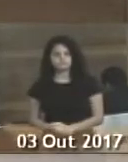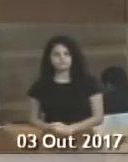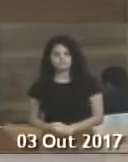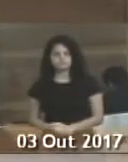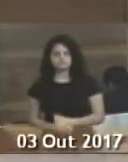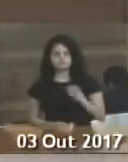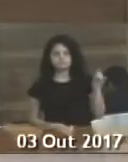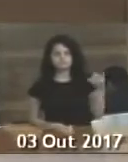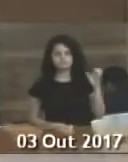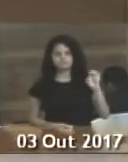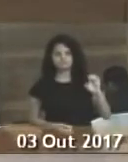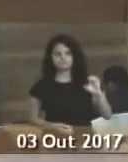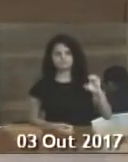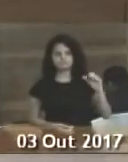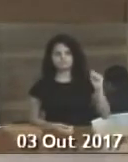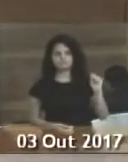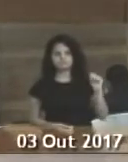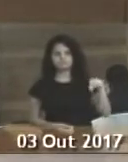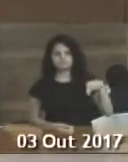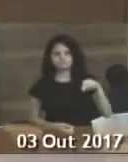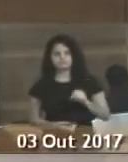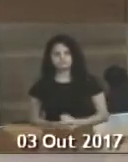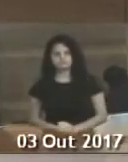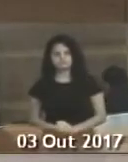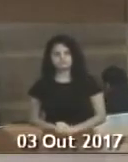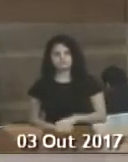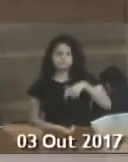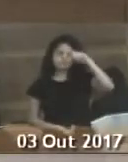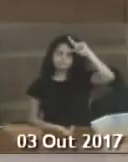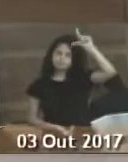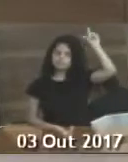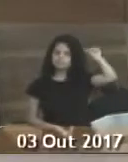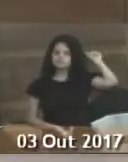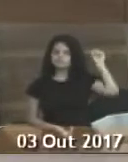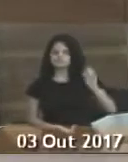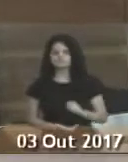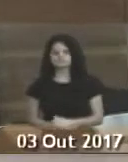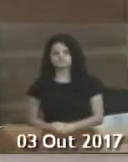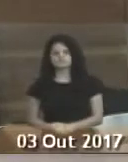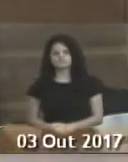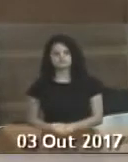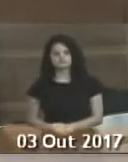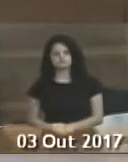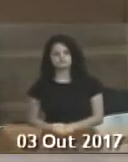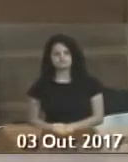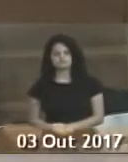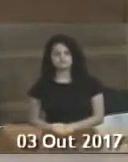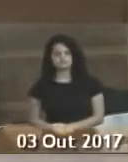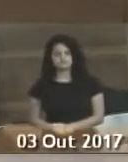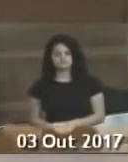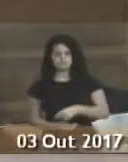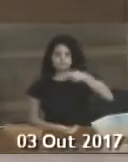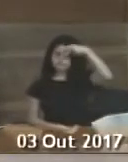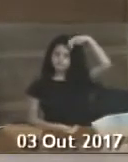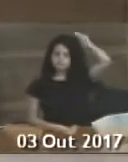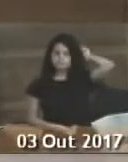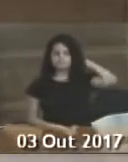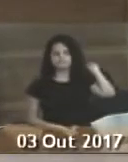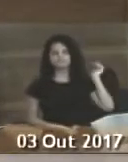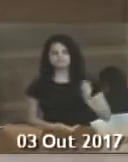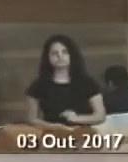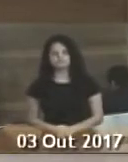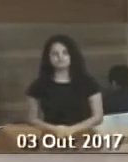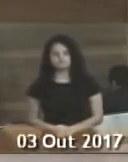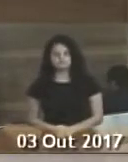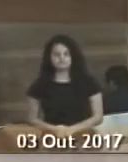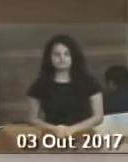Almeida, Jean, Leandro da Silva de Oliveira, o Léo da Mamoraria, Marco Antônio Braga da Silva Pinheiro, o Marco Santo Antônio,